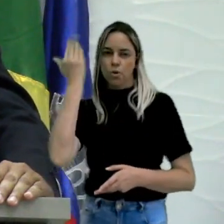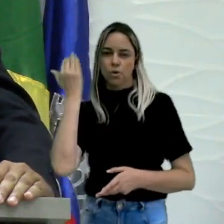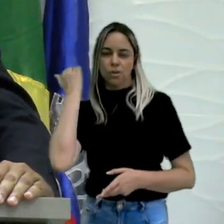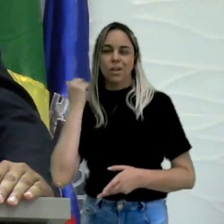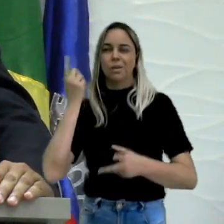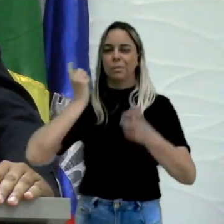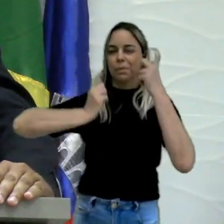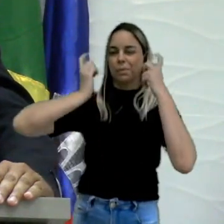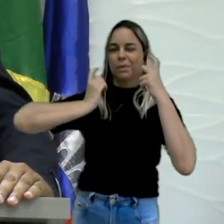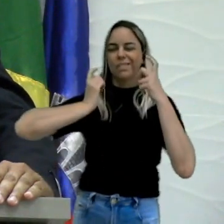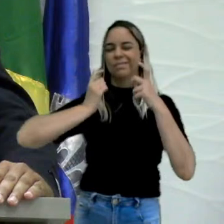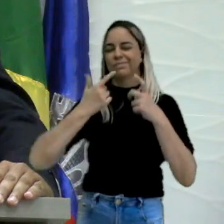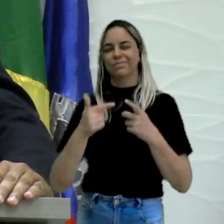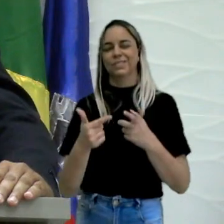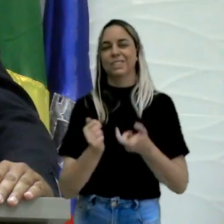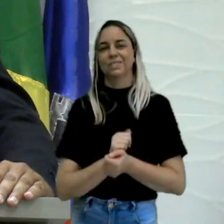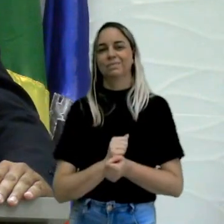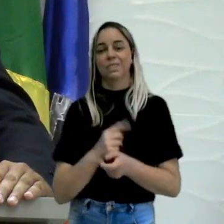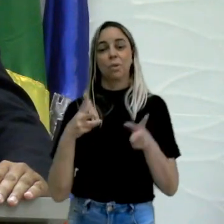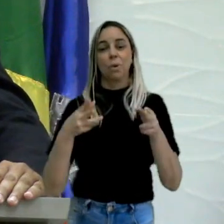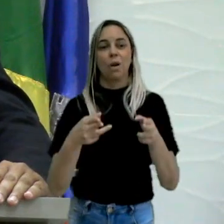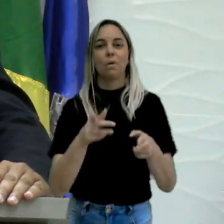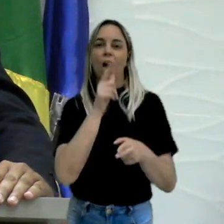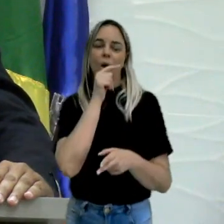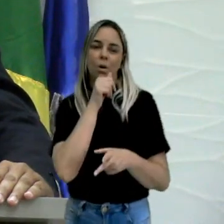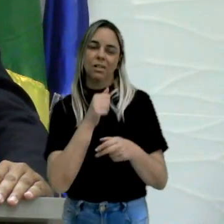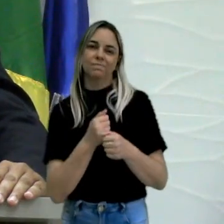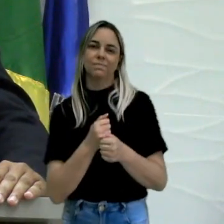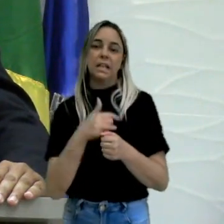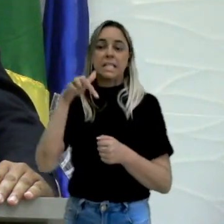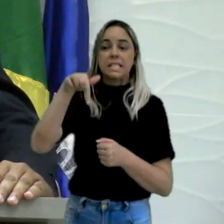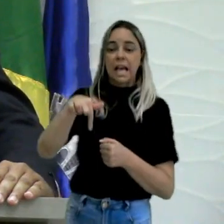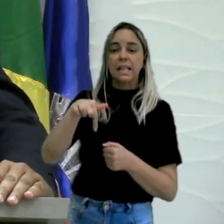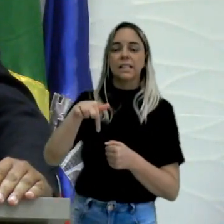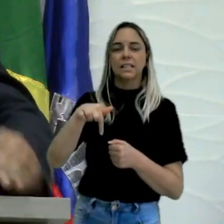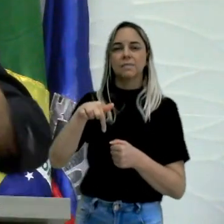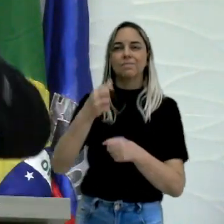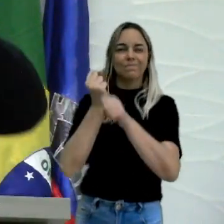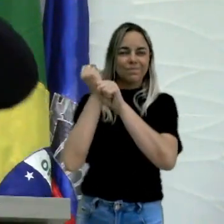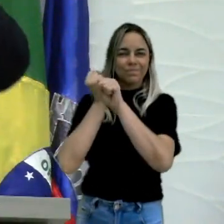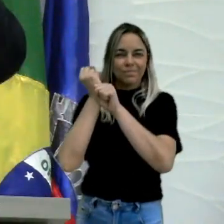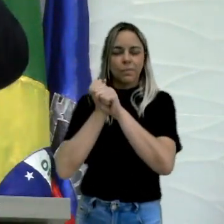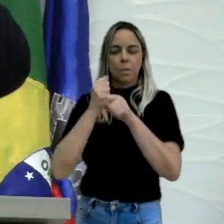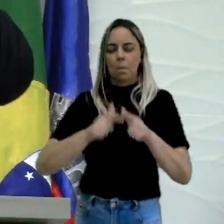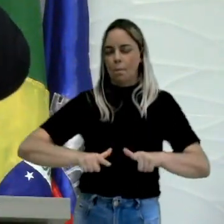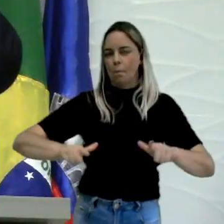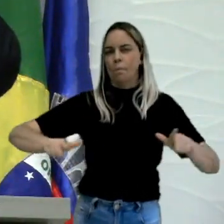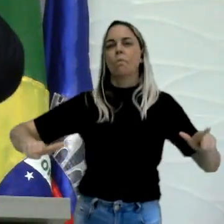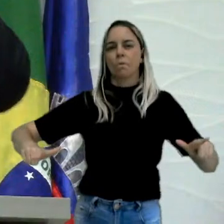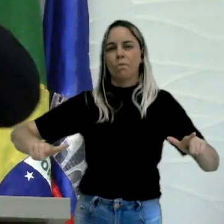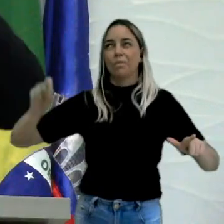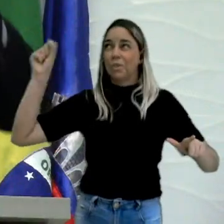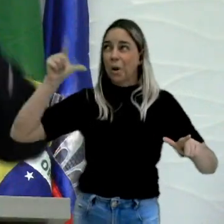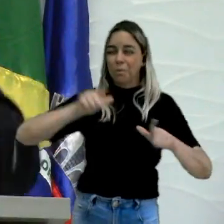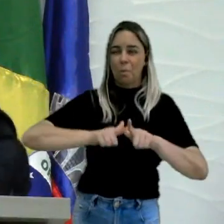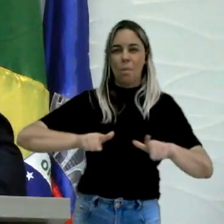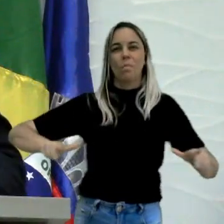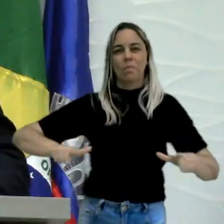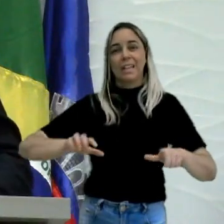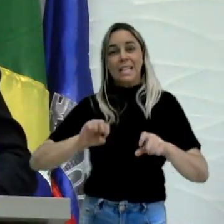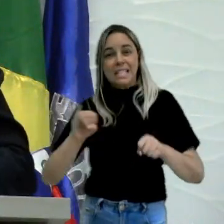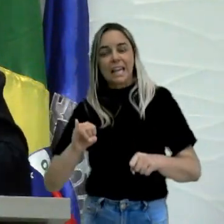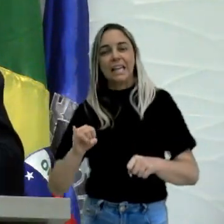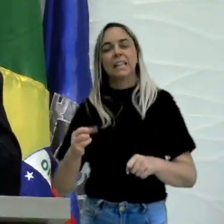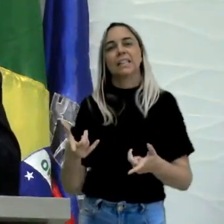nenhuma. Como foi nos 7 anos de seca, se não fosse a persistência da